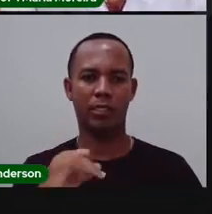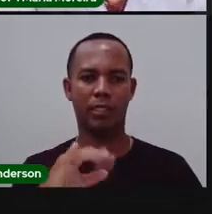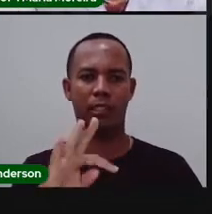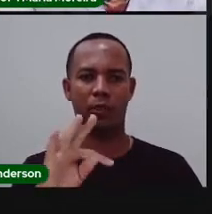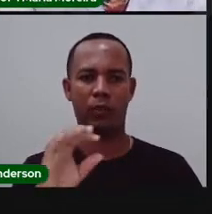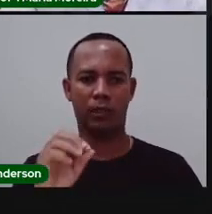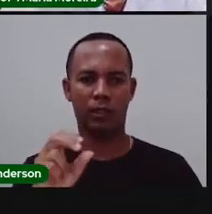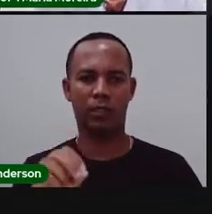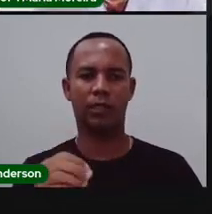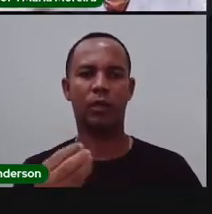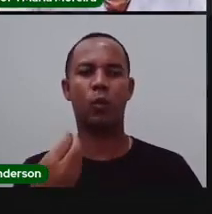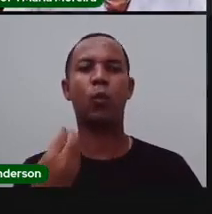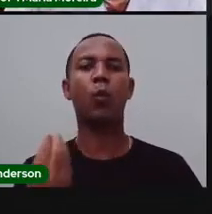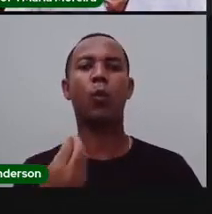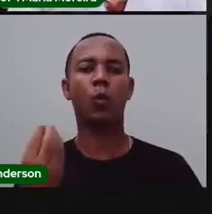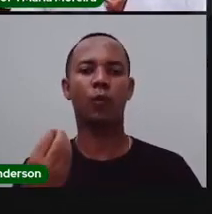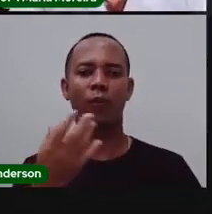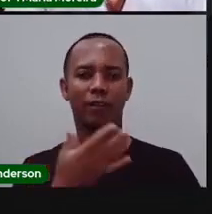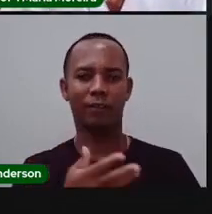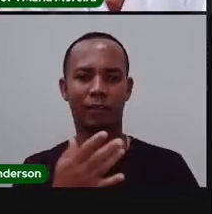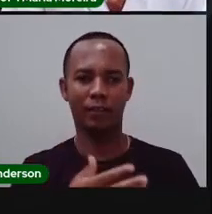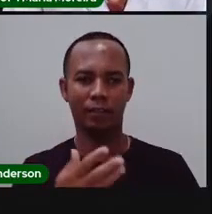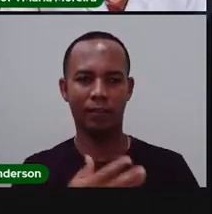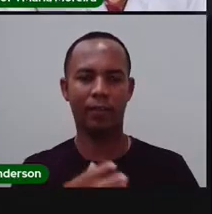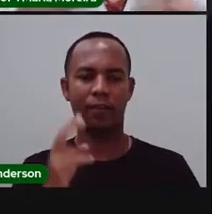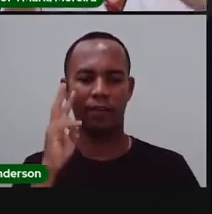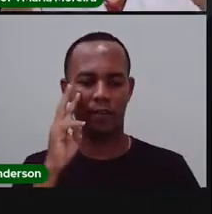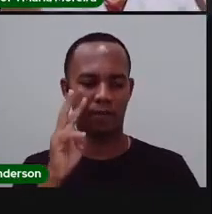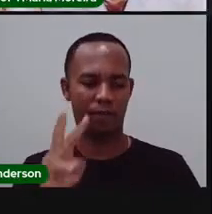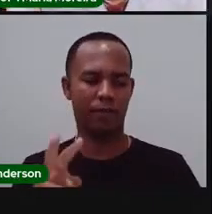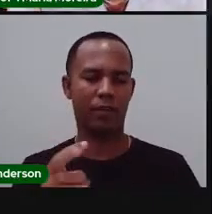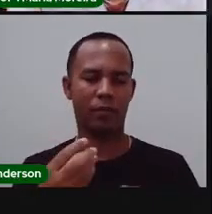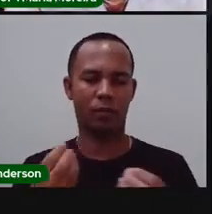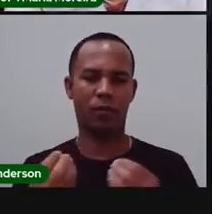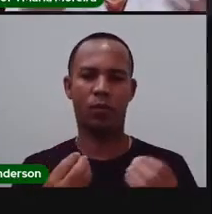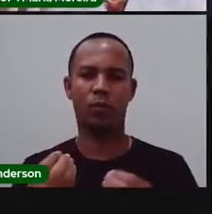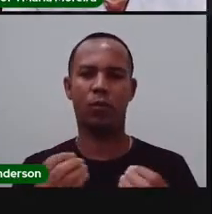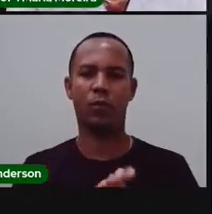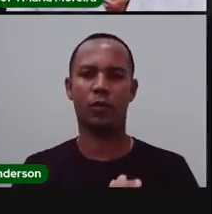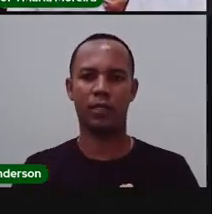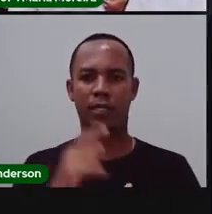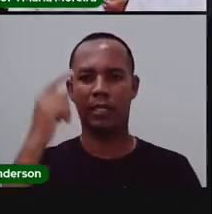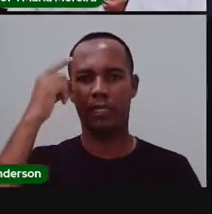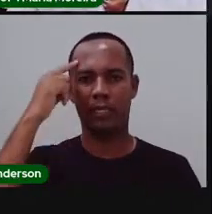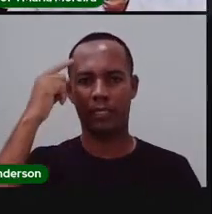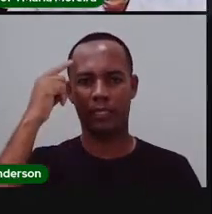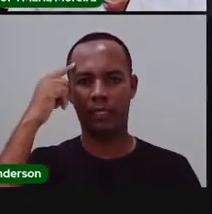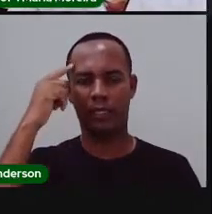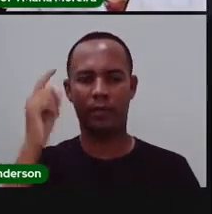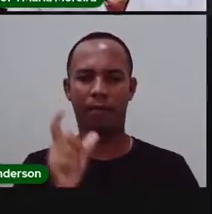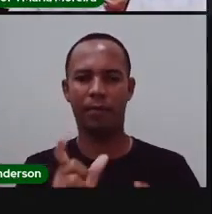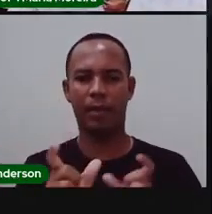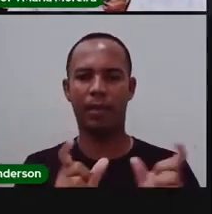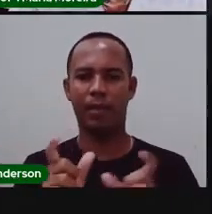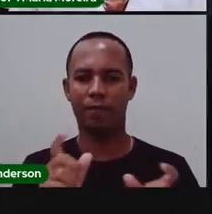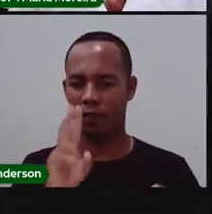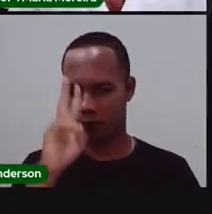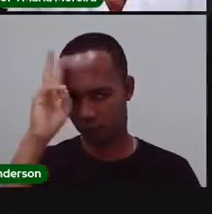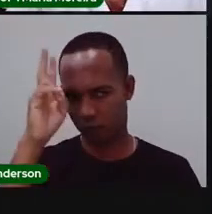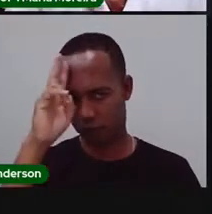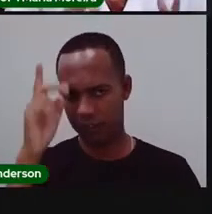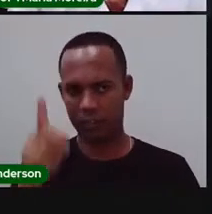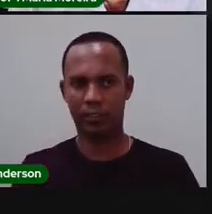vai ver como fazer a atividade correlacionada a essa ideia de sílaba forte.